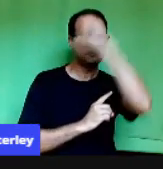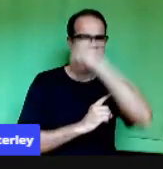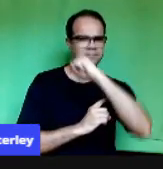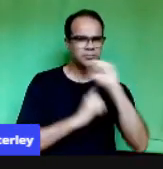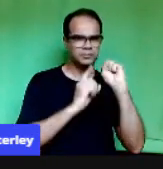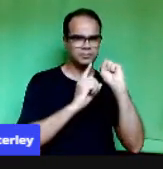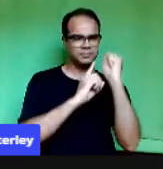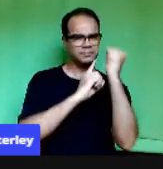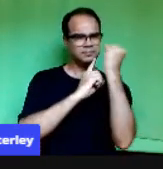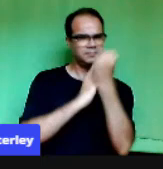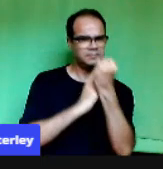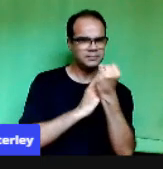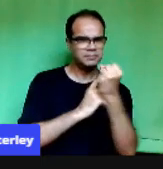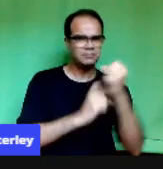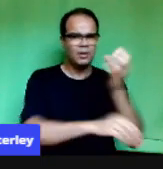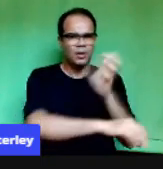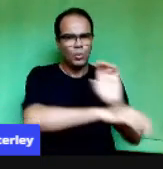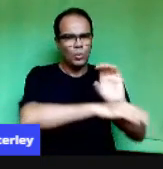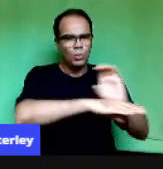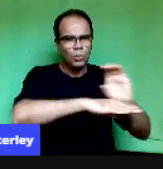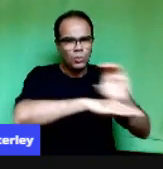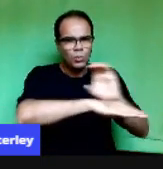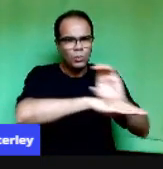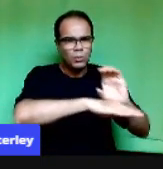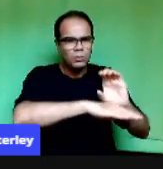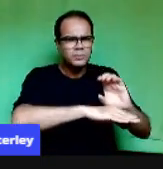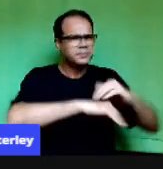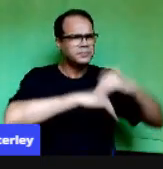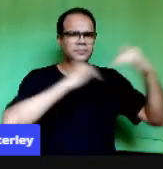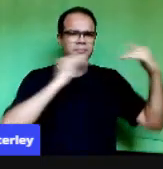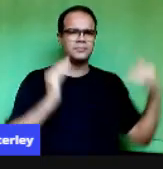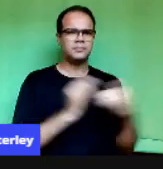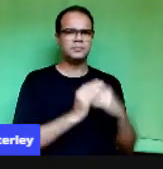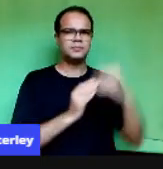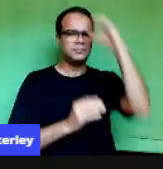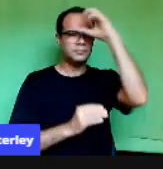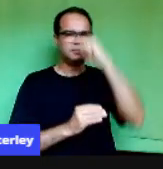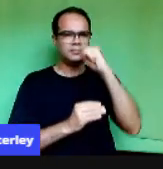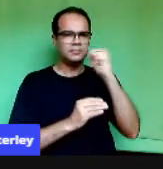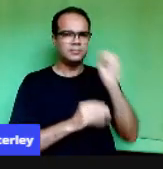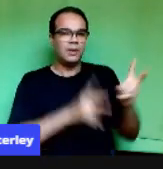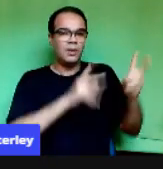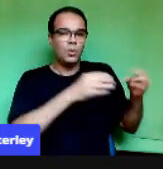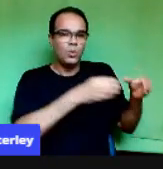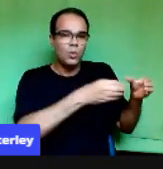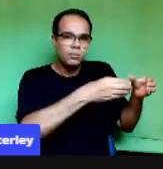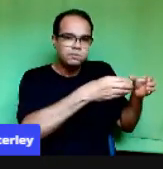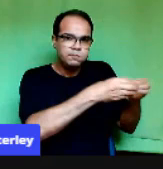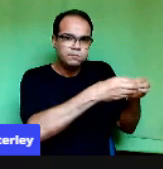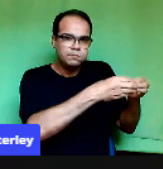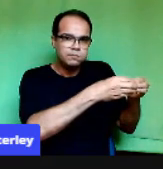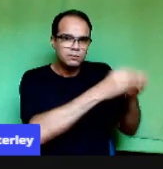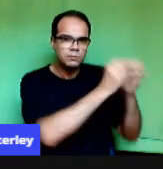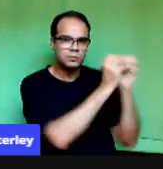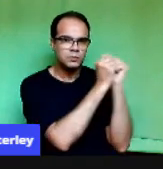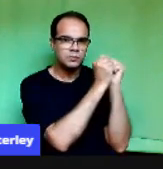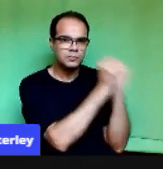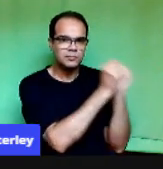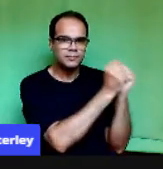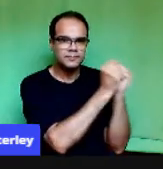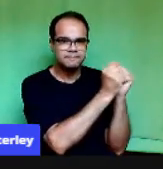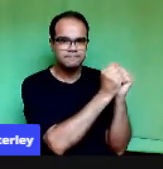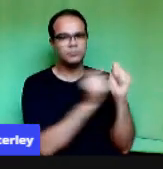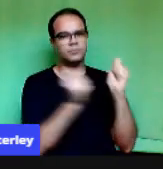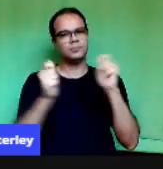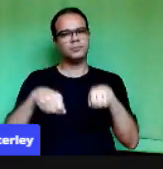trabalho entre todo esse conjunto, né? Entre gestores, entre a